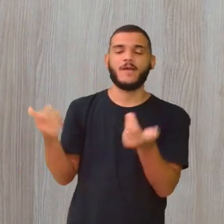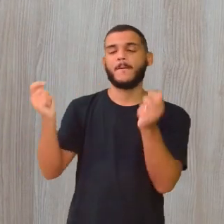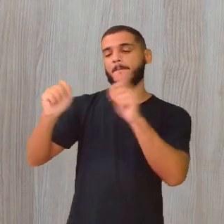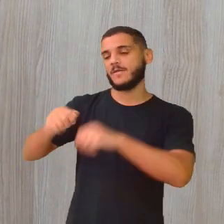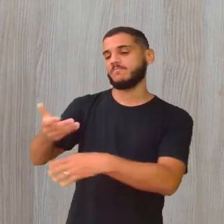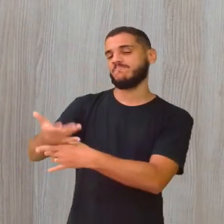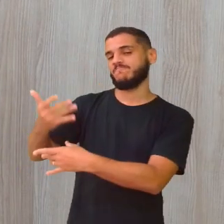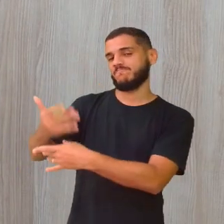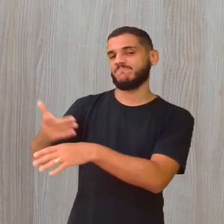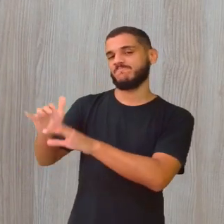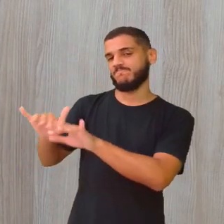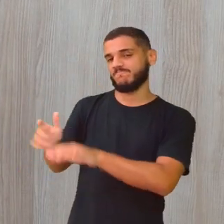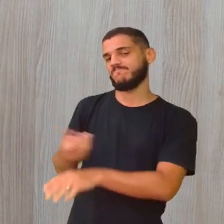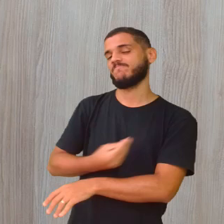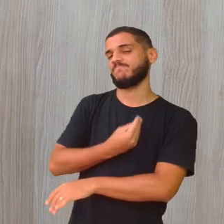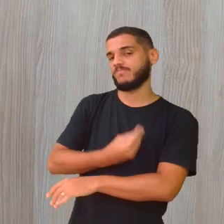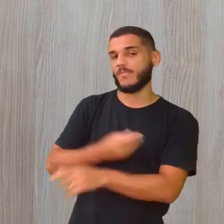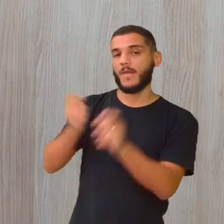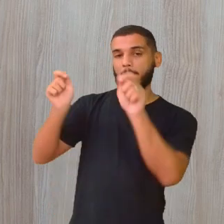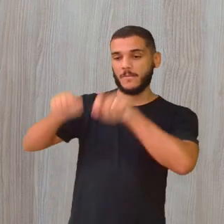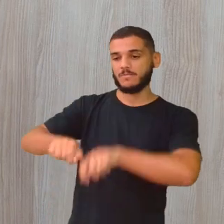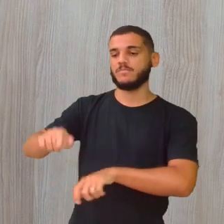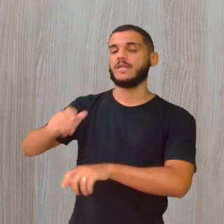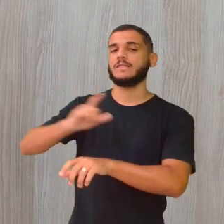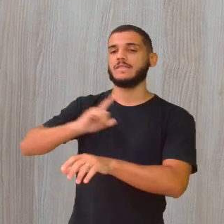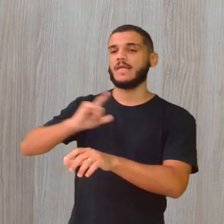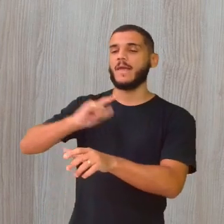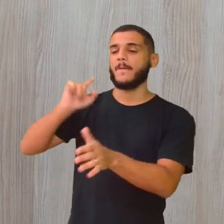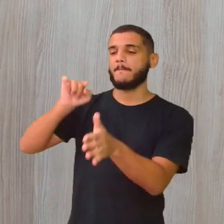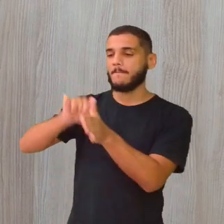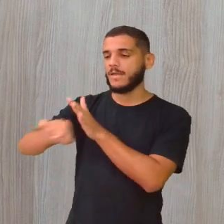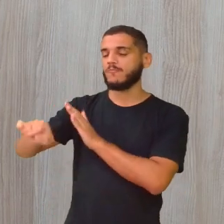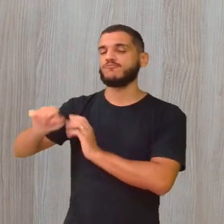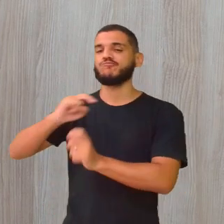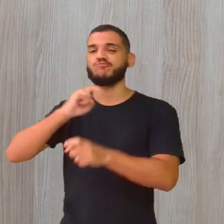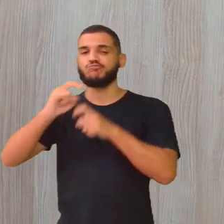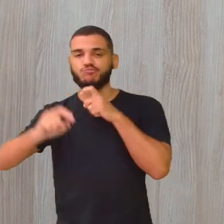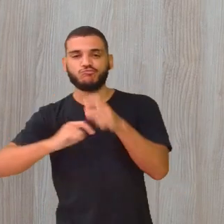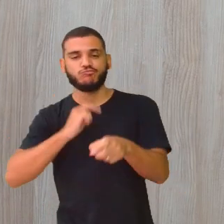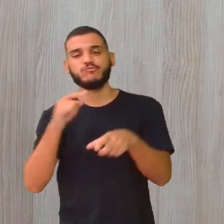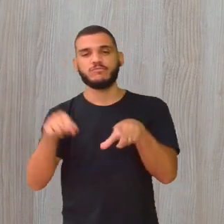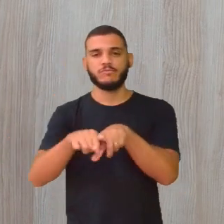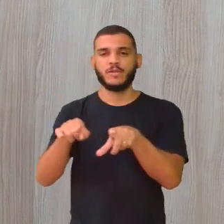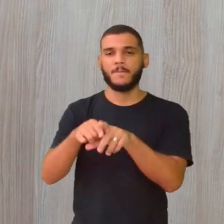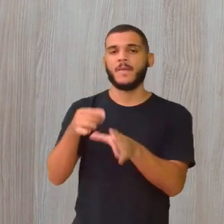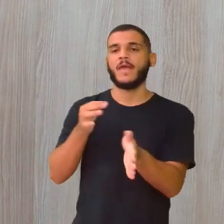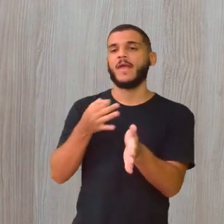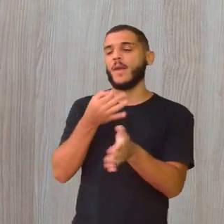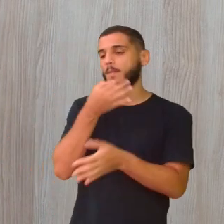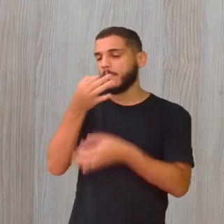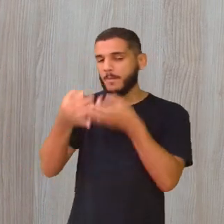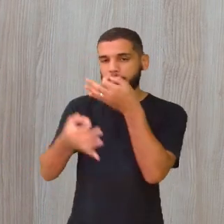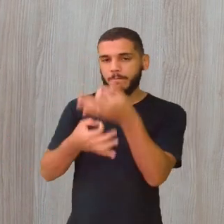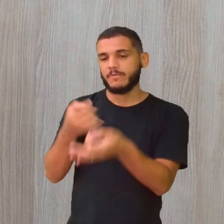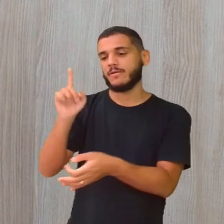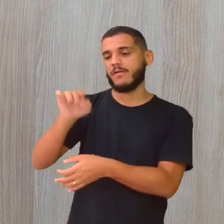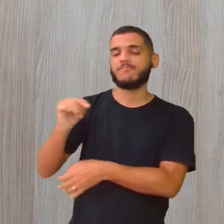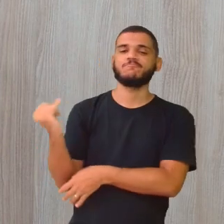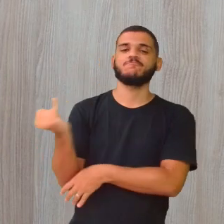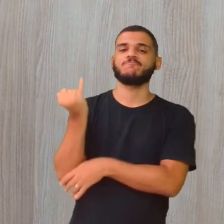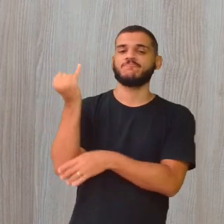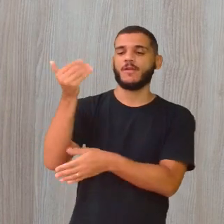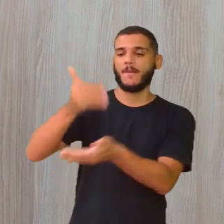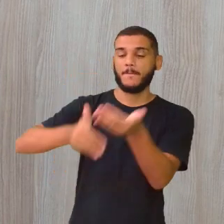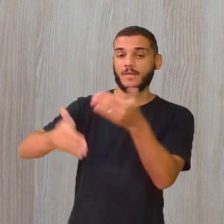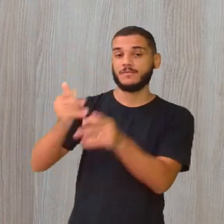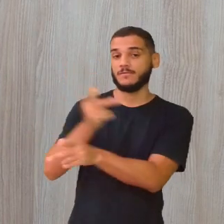podem fazer perguntas, enviar dúvidas, fazer elogios, comentários. A sua interação é muito importante. E lembrem-se